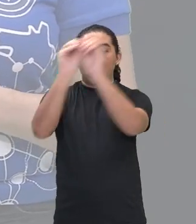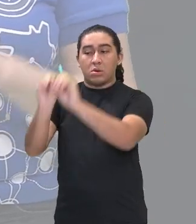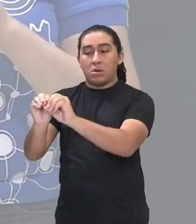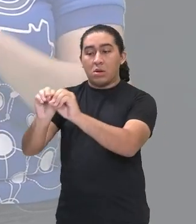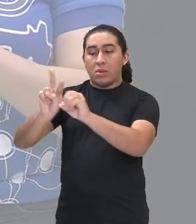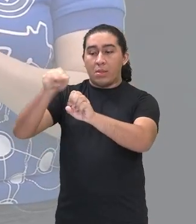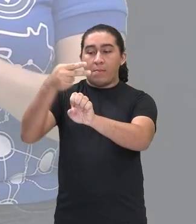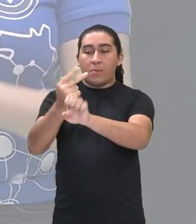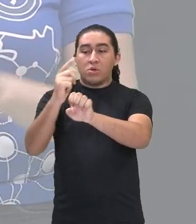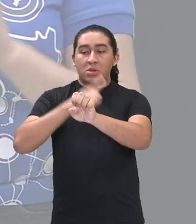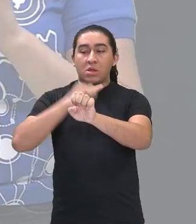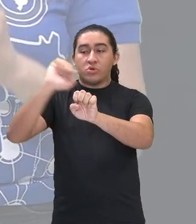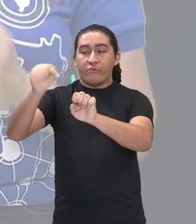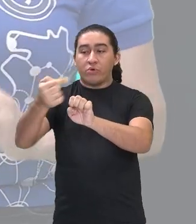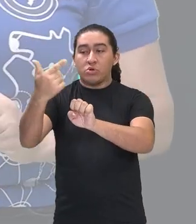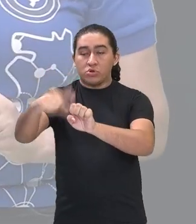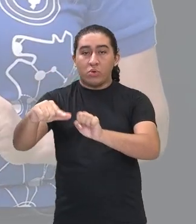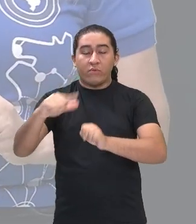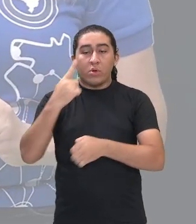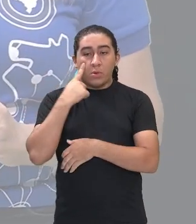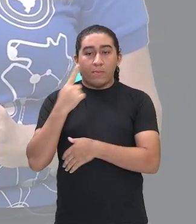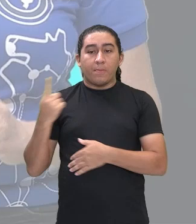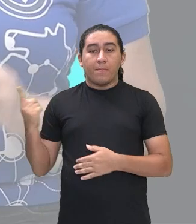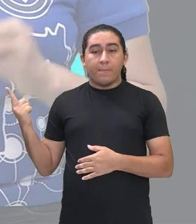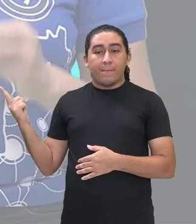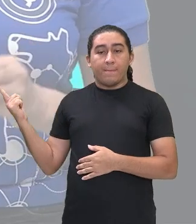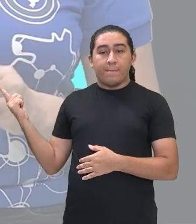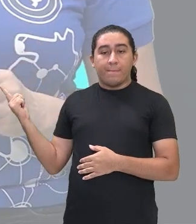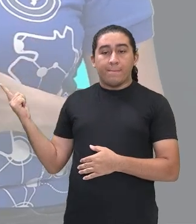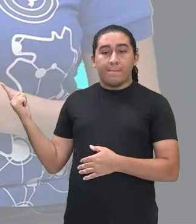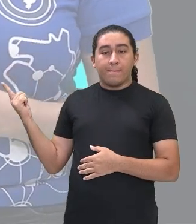não, a vírgula novamente. Então, como ficou?